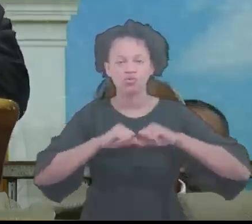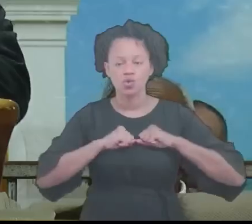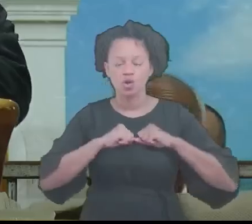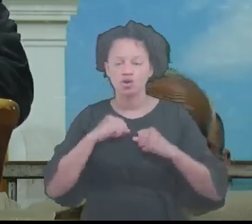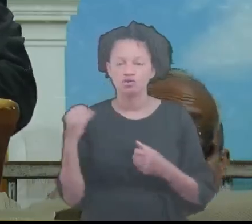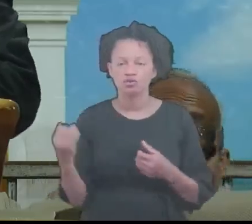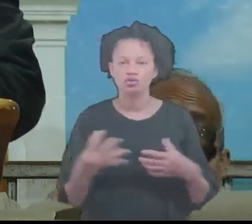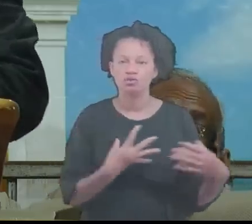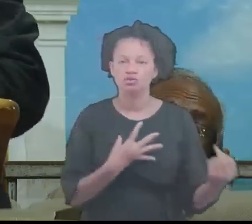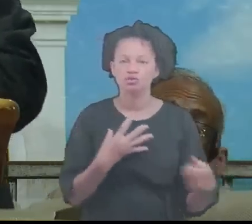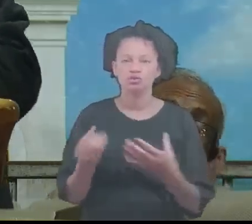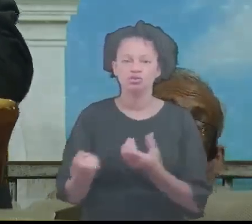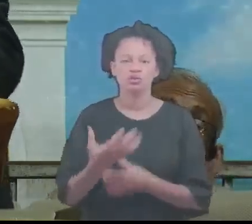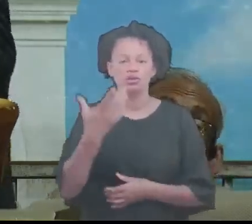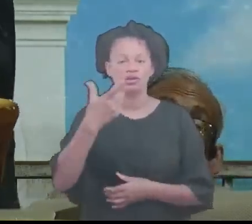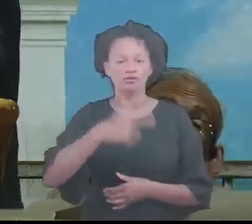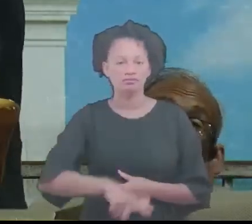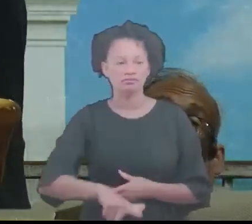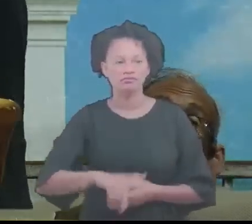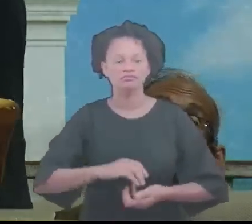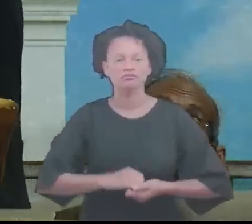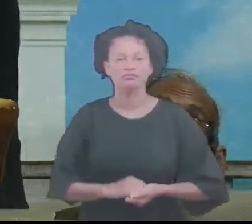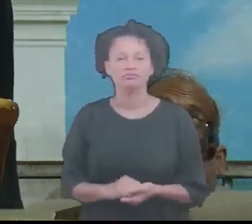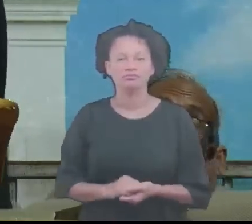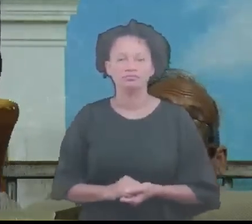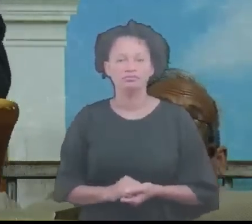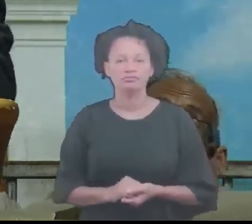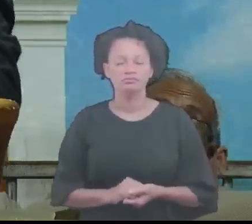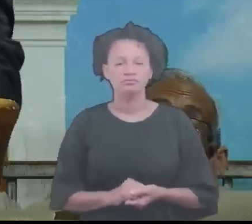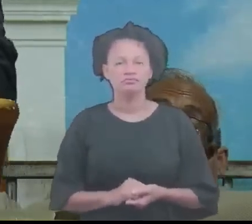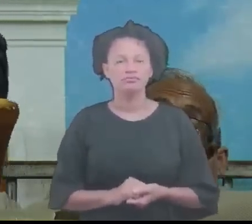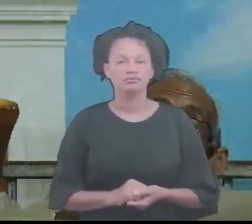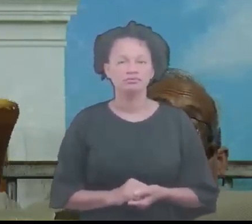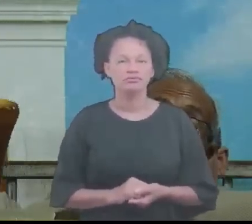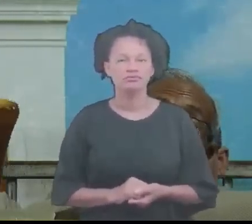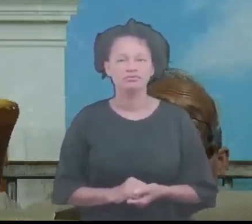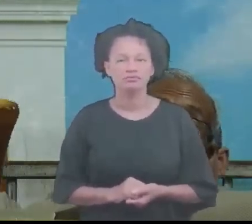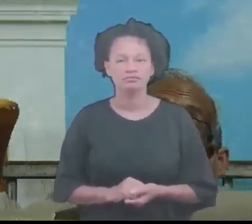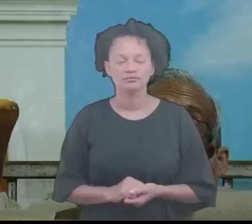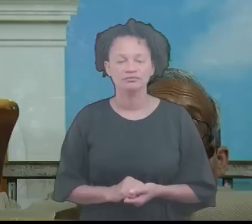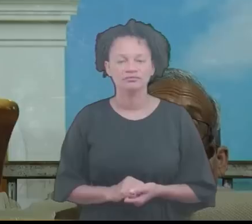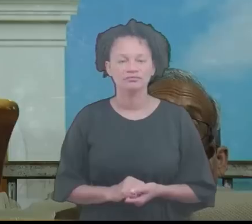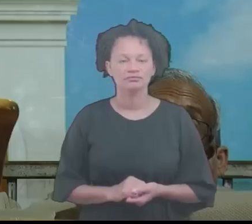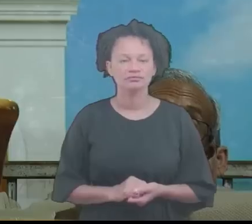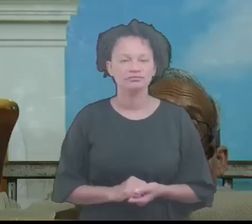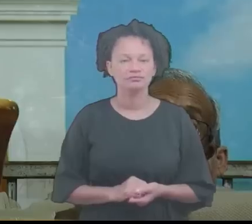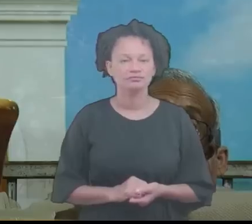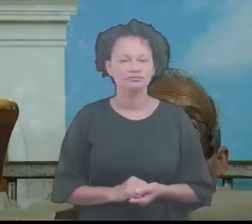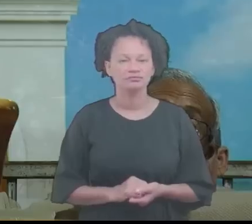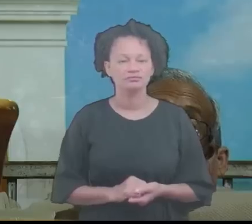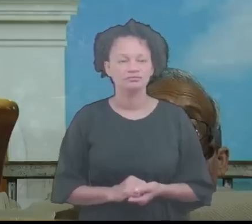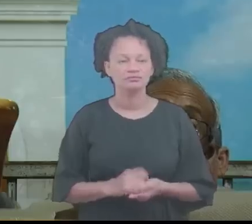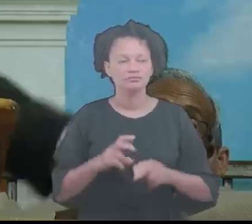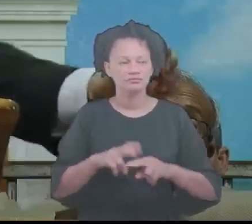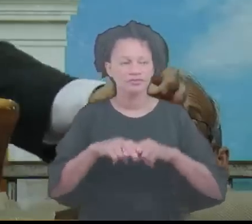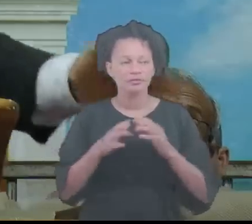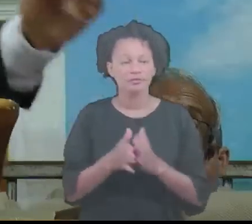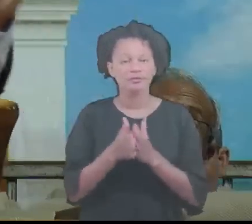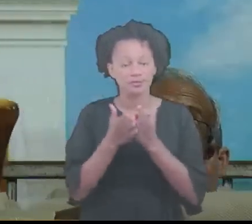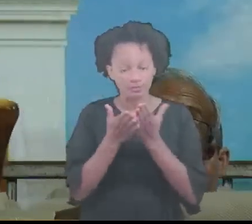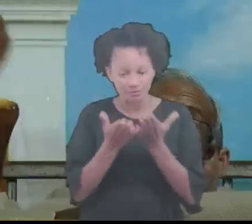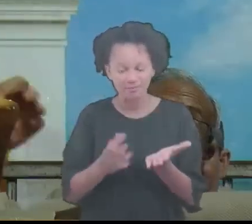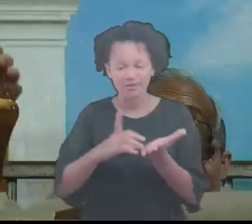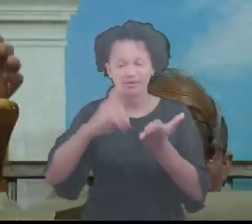folha outra vez. Por isso isso que a Bíblia diz: o